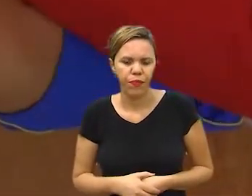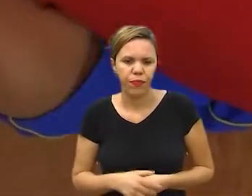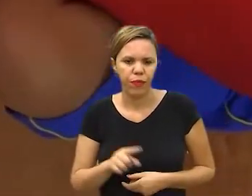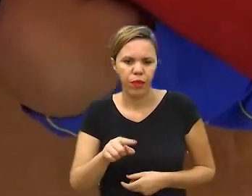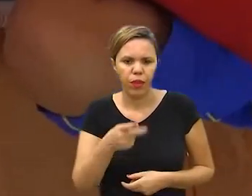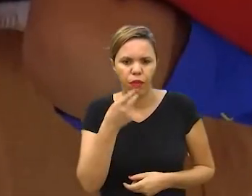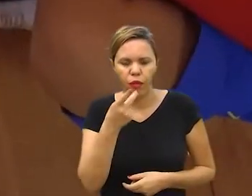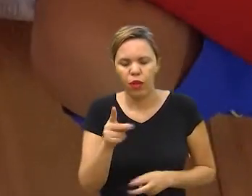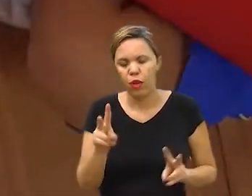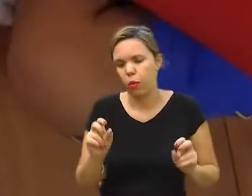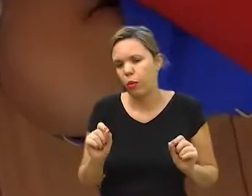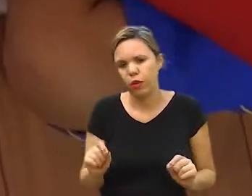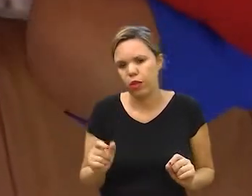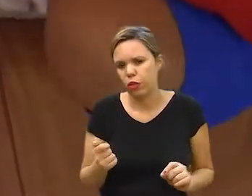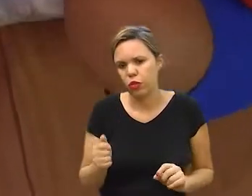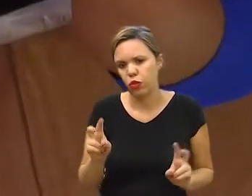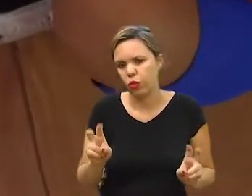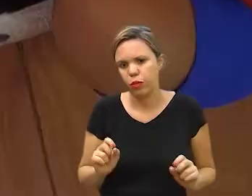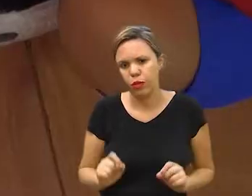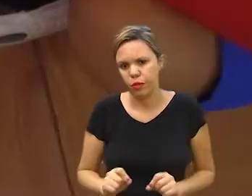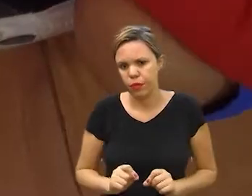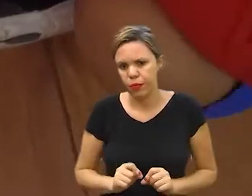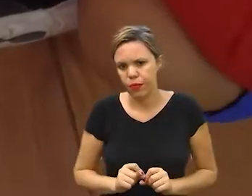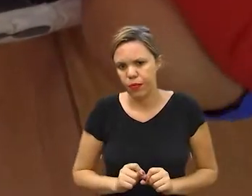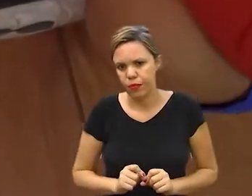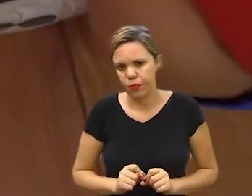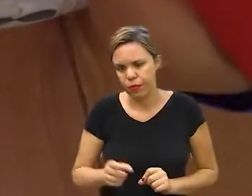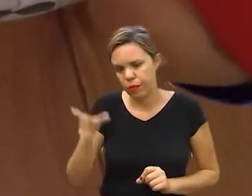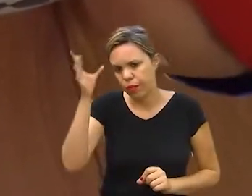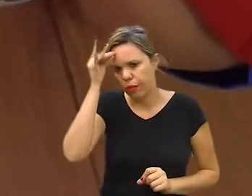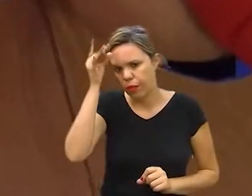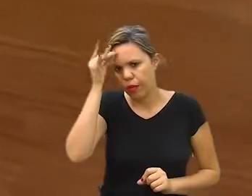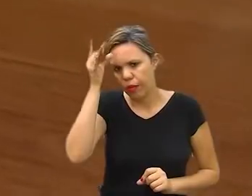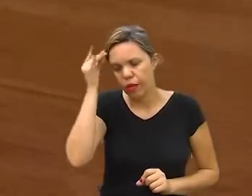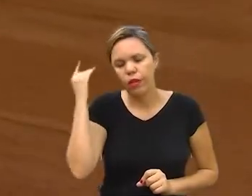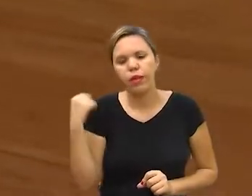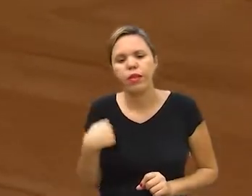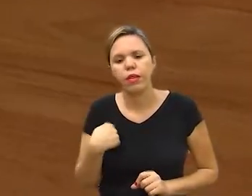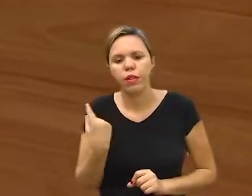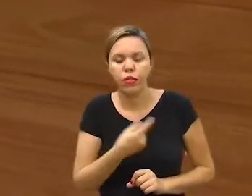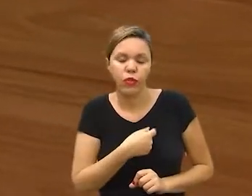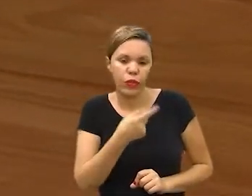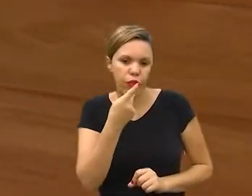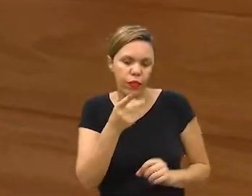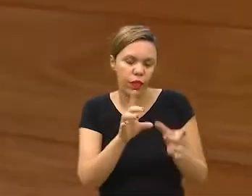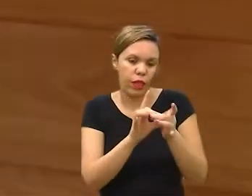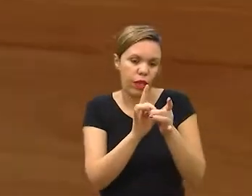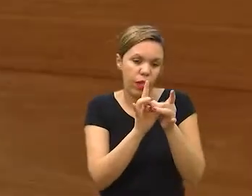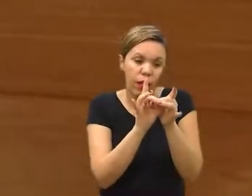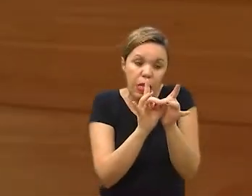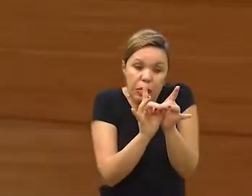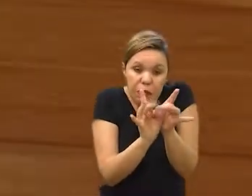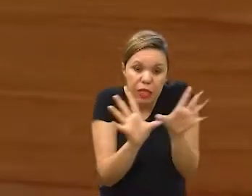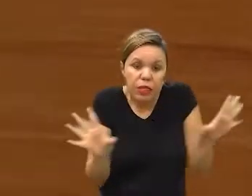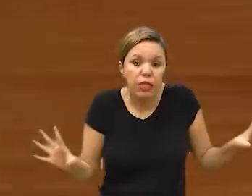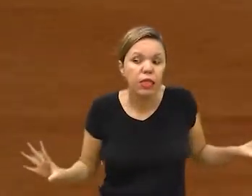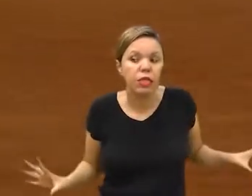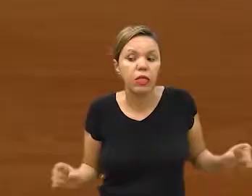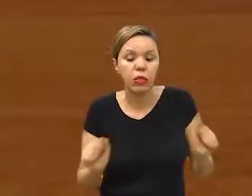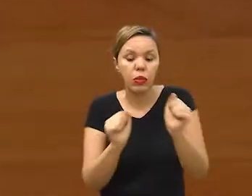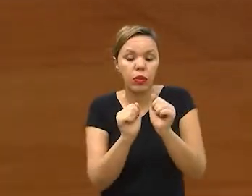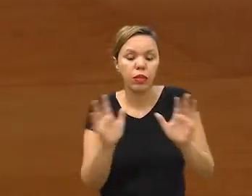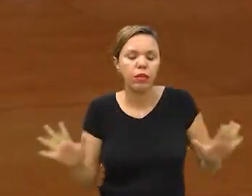você mencionou um pouquinho, é sobre essa questão da aprendizagem, né? A gente falou um pouquinho da liberdade, dessa